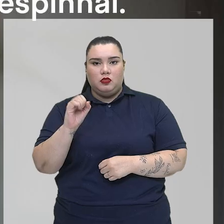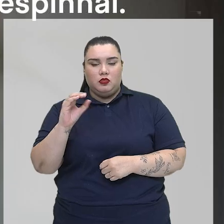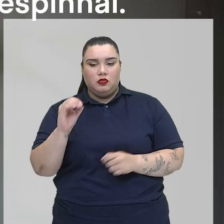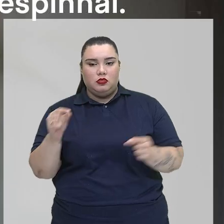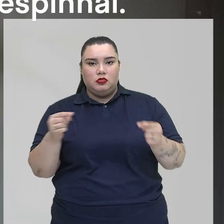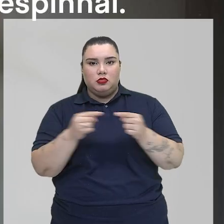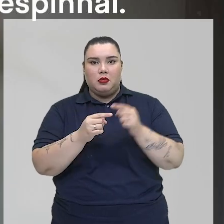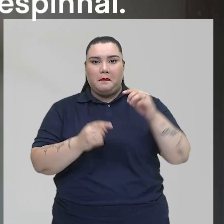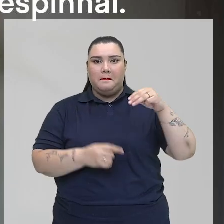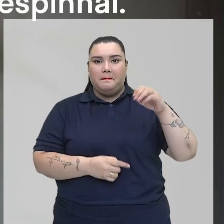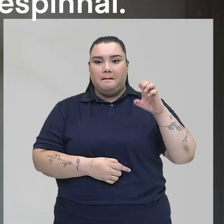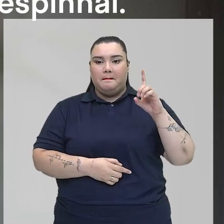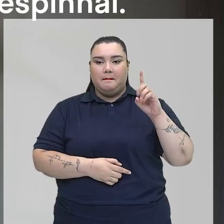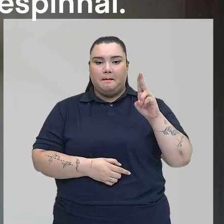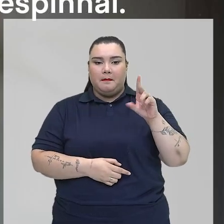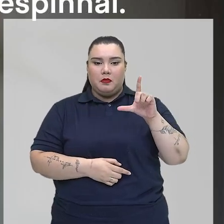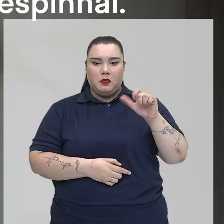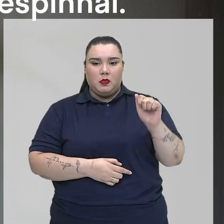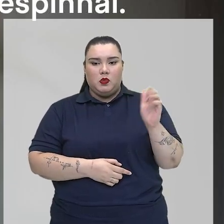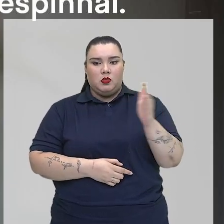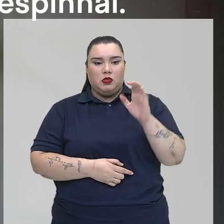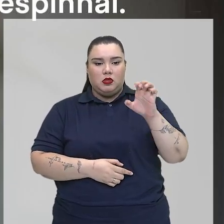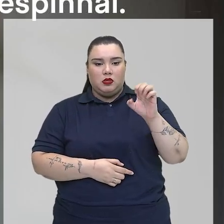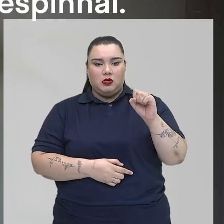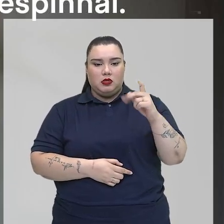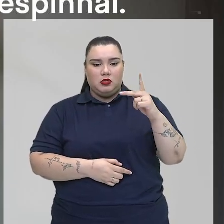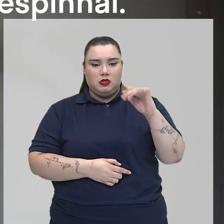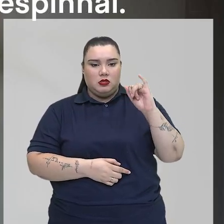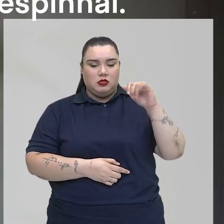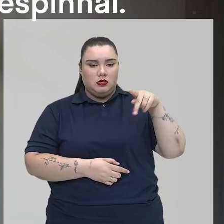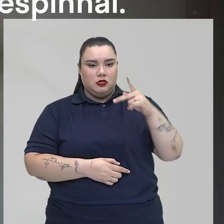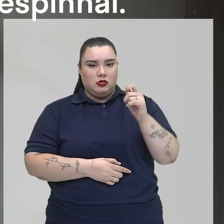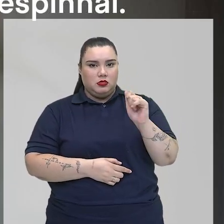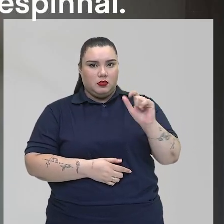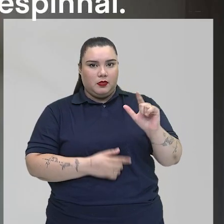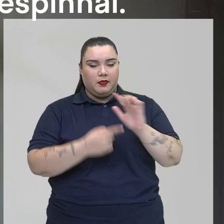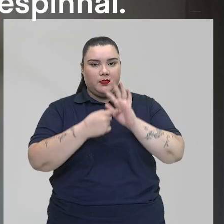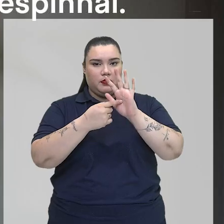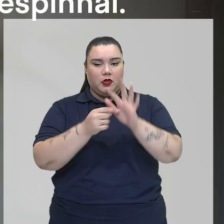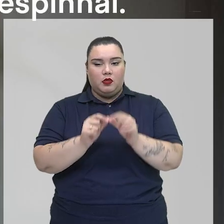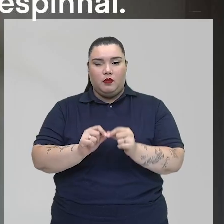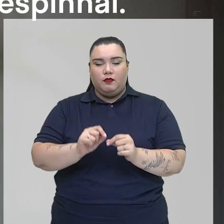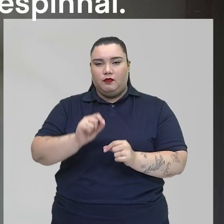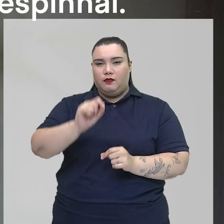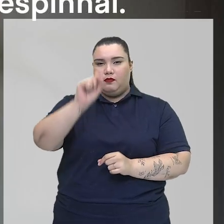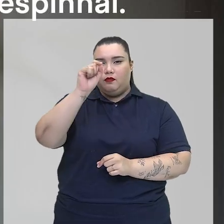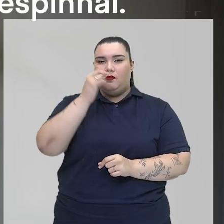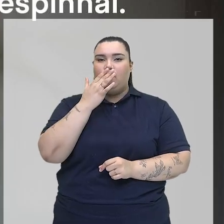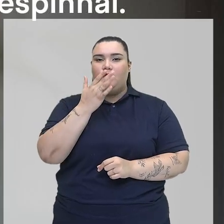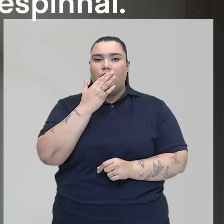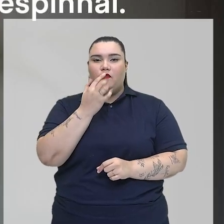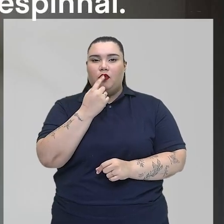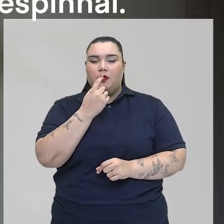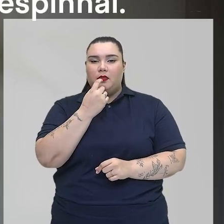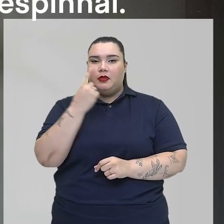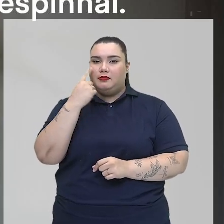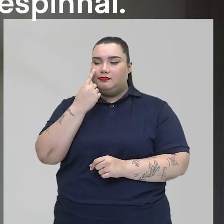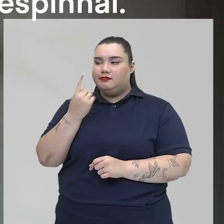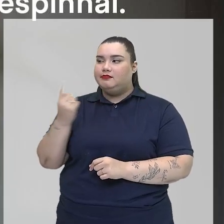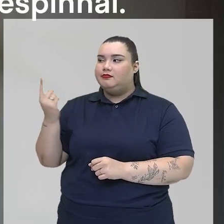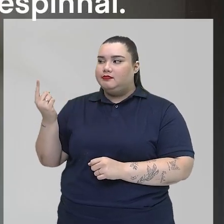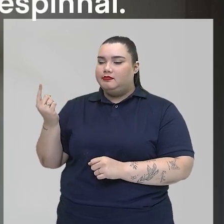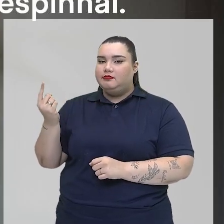espinhal, que é esse fio vermelho aí que eu passei aí para vocês, justamente que ele vai ficar